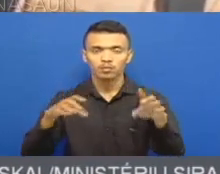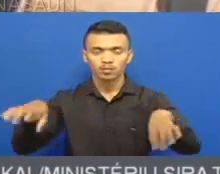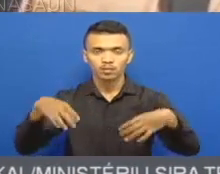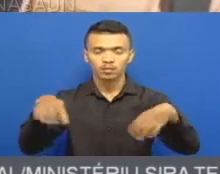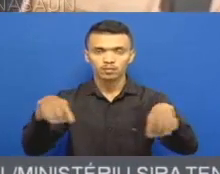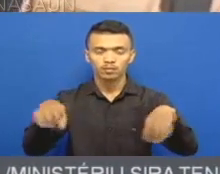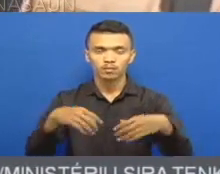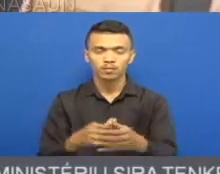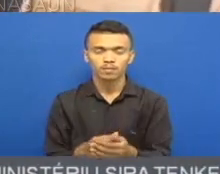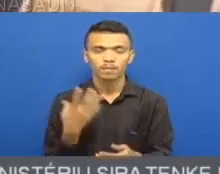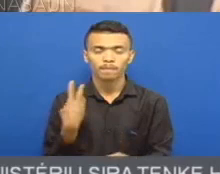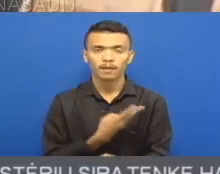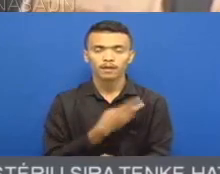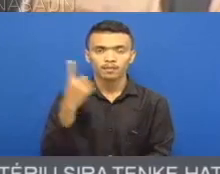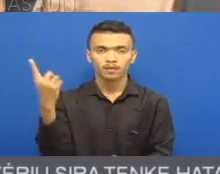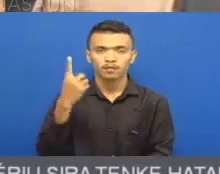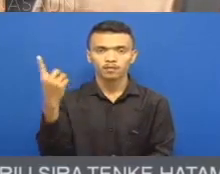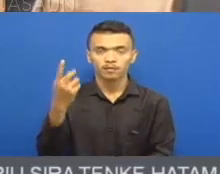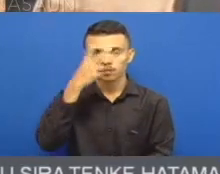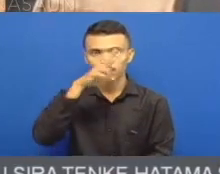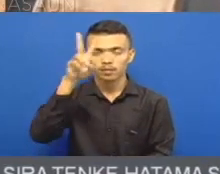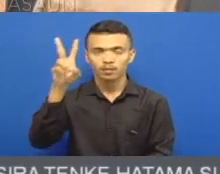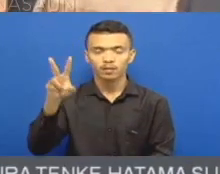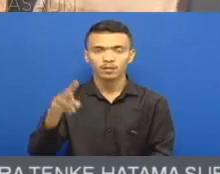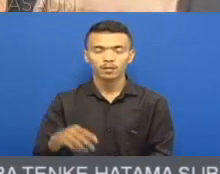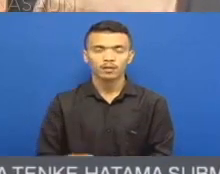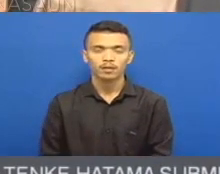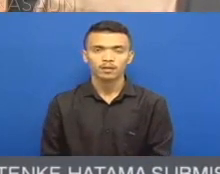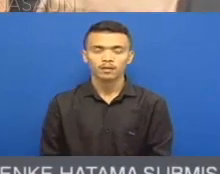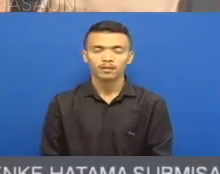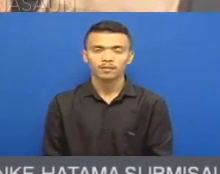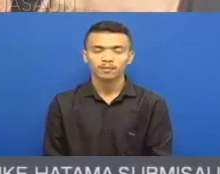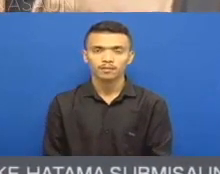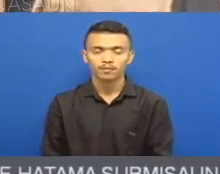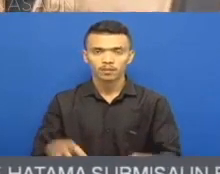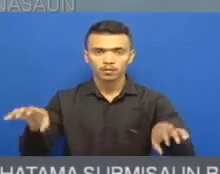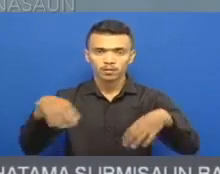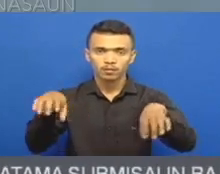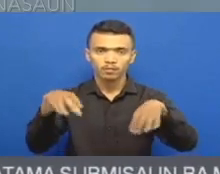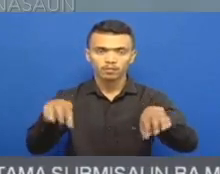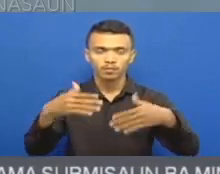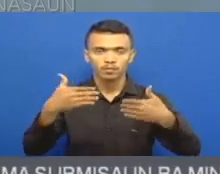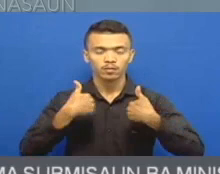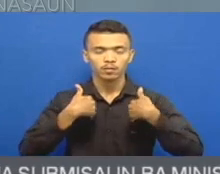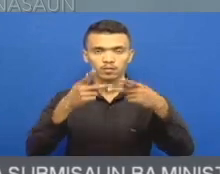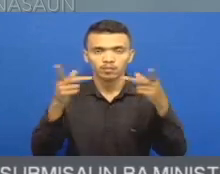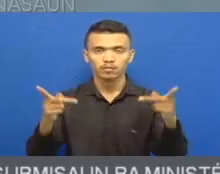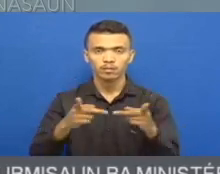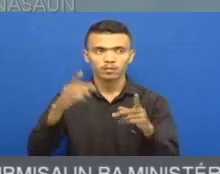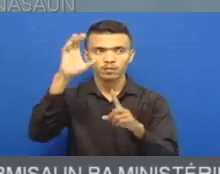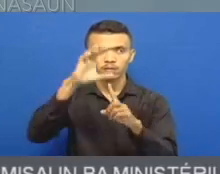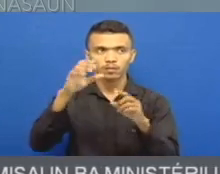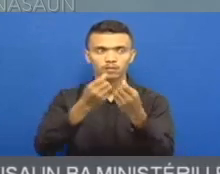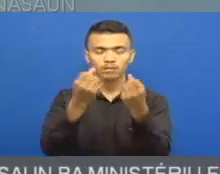e ami mantém na fatin vigilância ba champura e específico de mesma ka balasira serviço iha terreno. Sefi suku